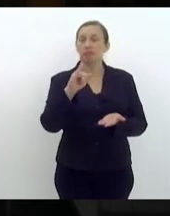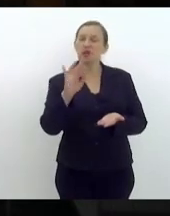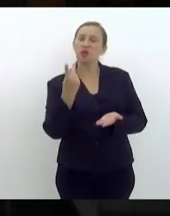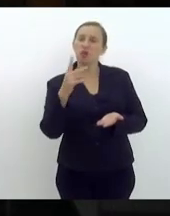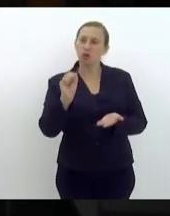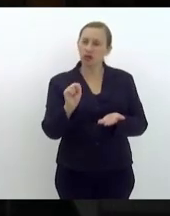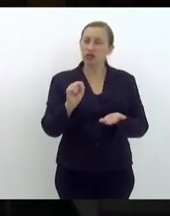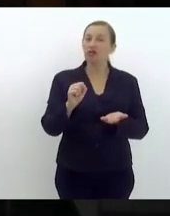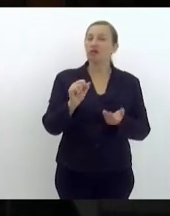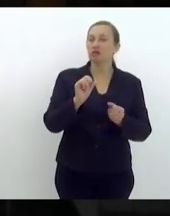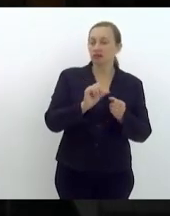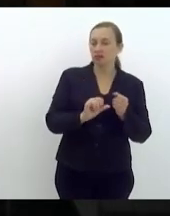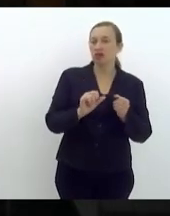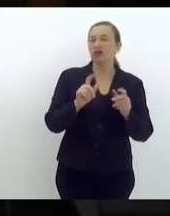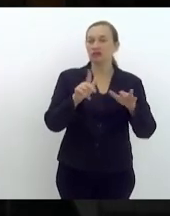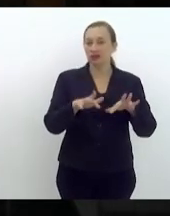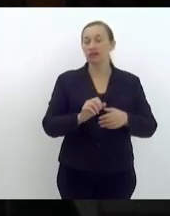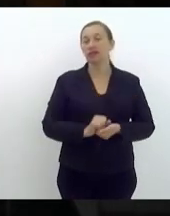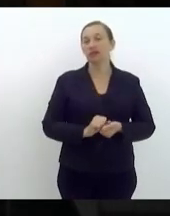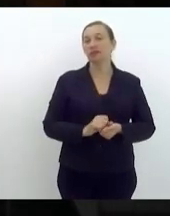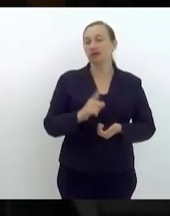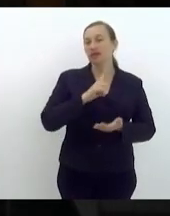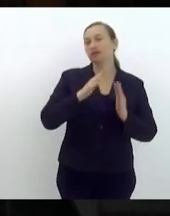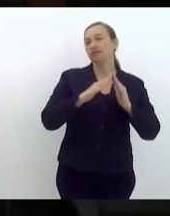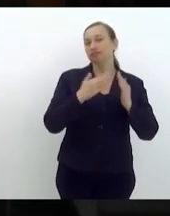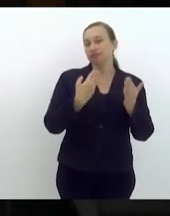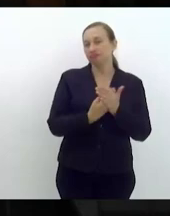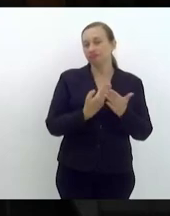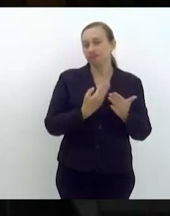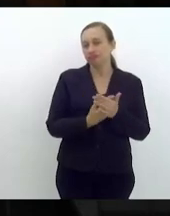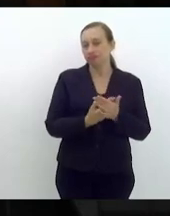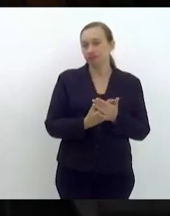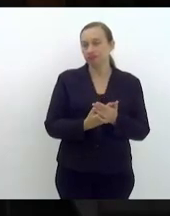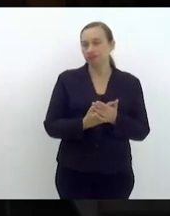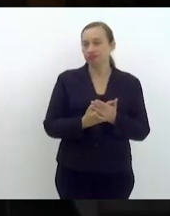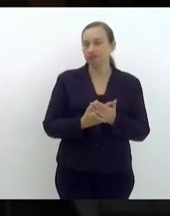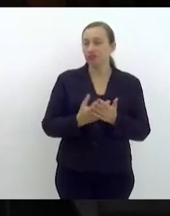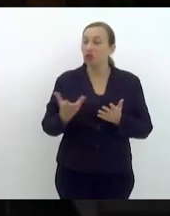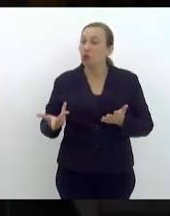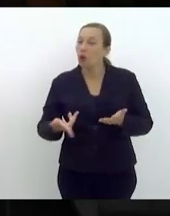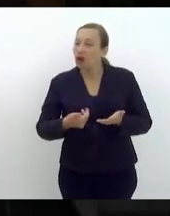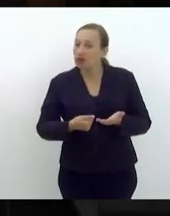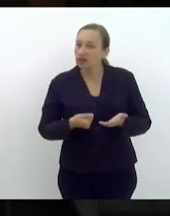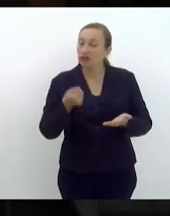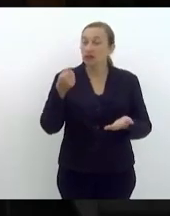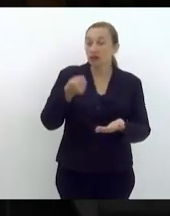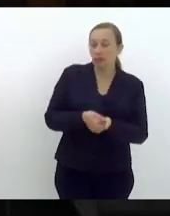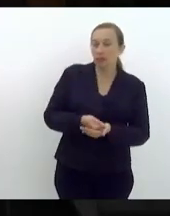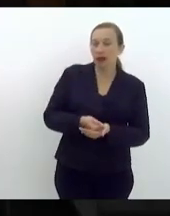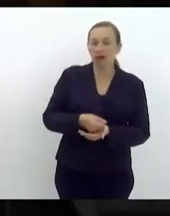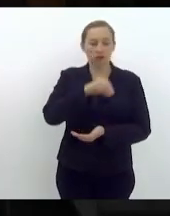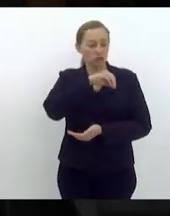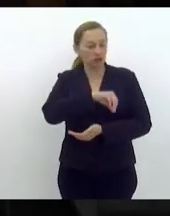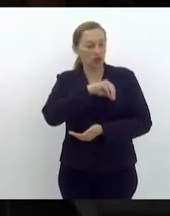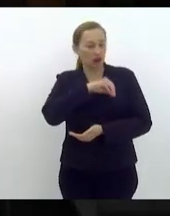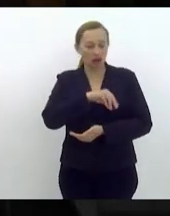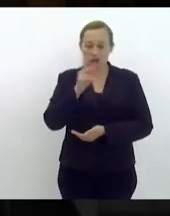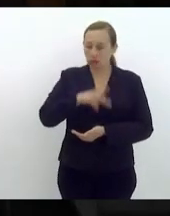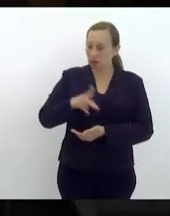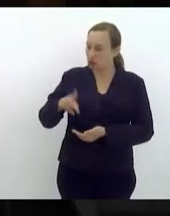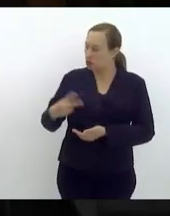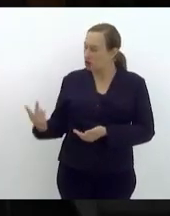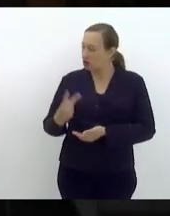toda a diferença para a gente tem escolas que funcionam bem que pagam o piso do magistério e